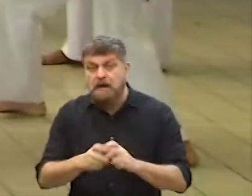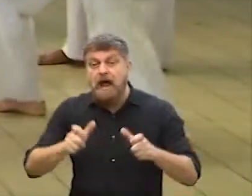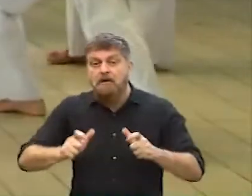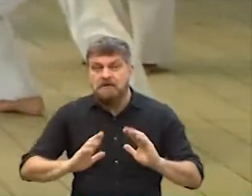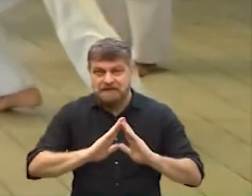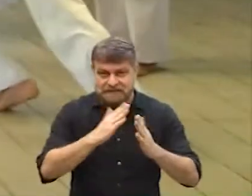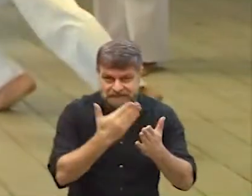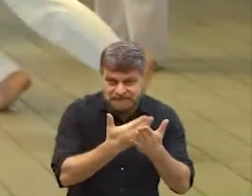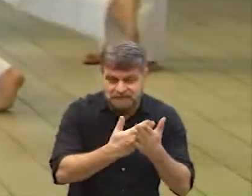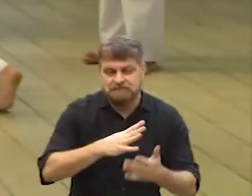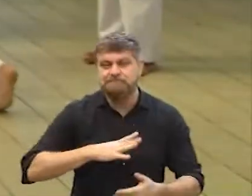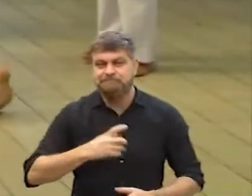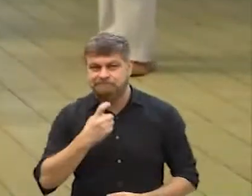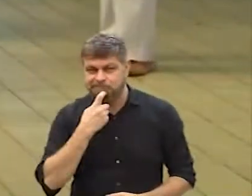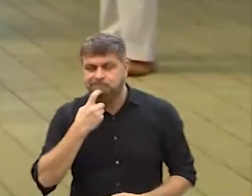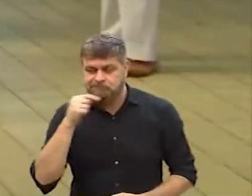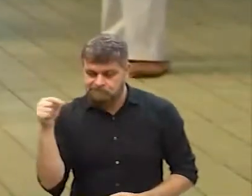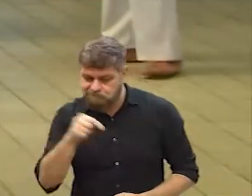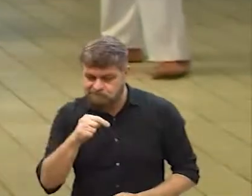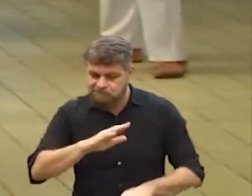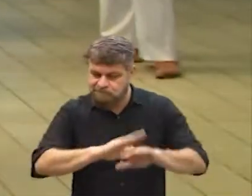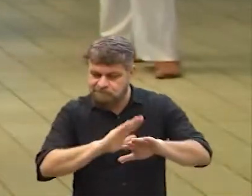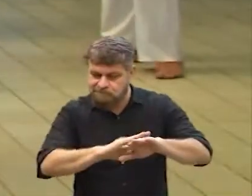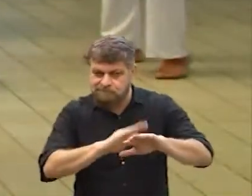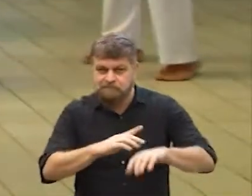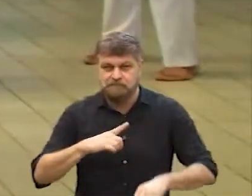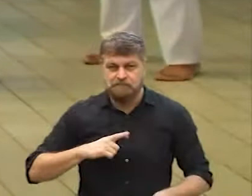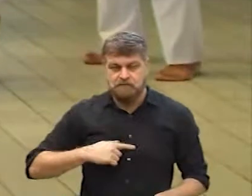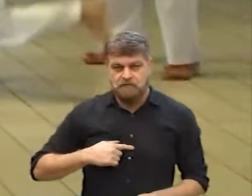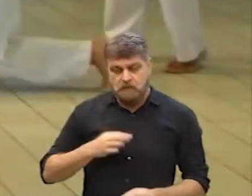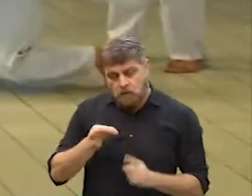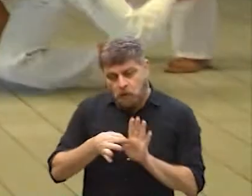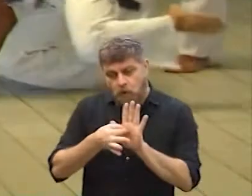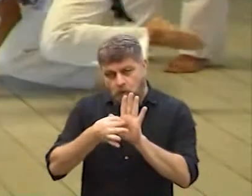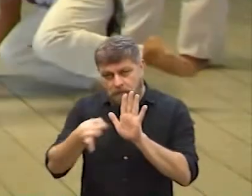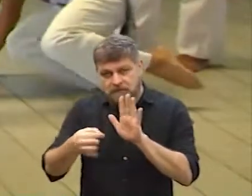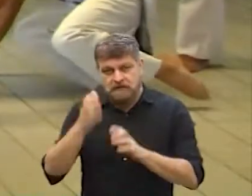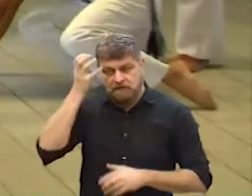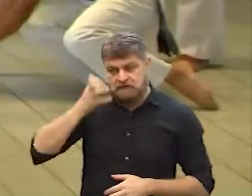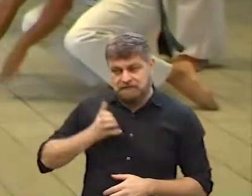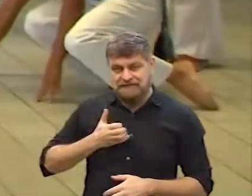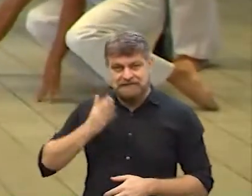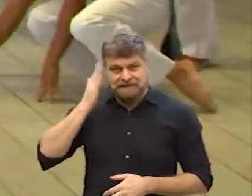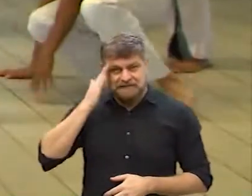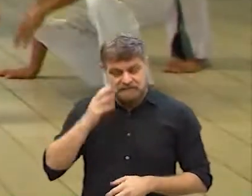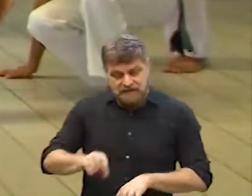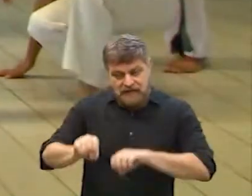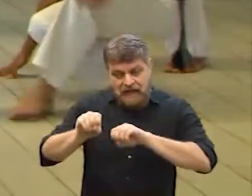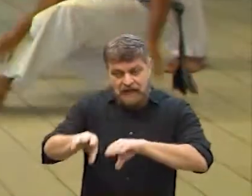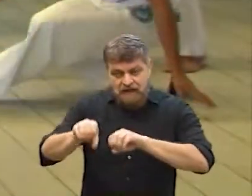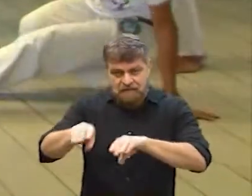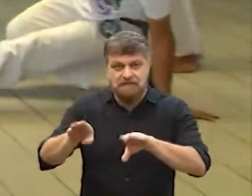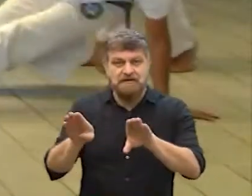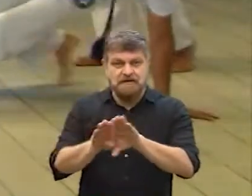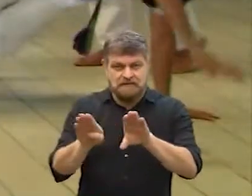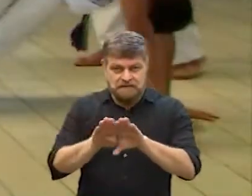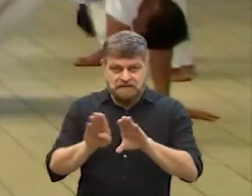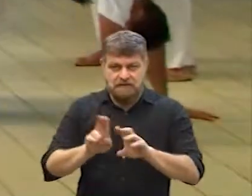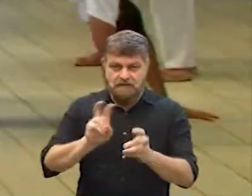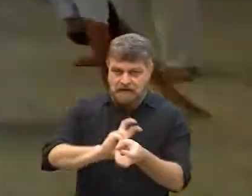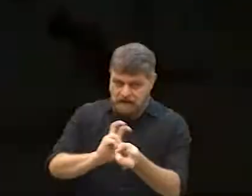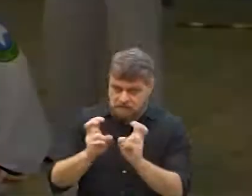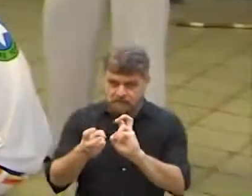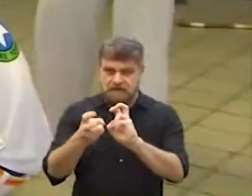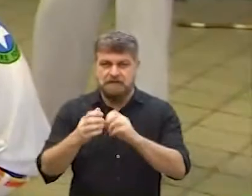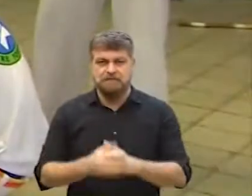escolas da cidade aqui de Campinas. Segundo a parlamentar, é preciso reconhecer o caráter educacional e formativo da